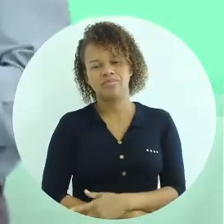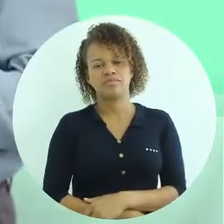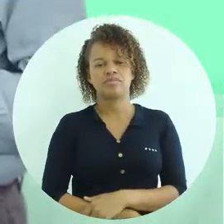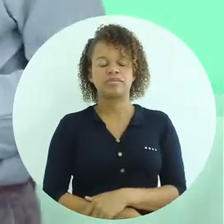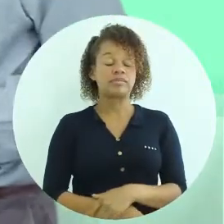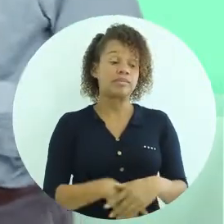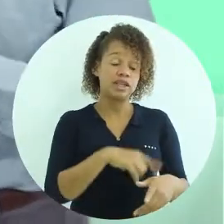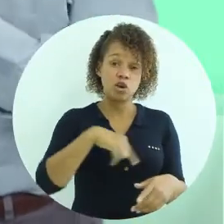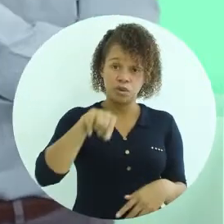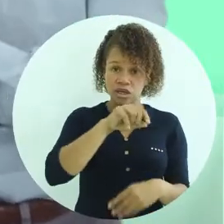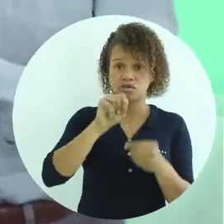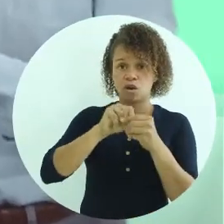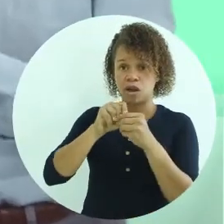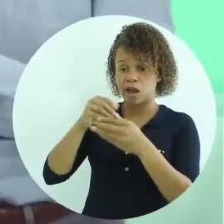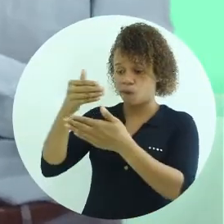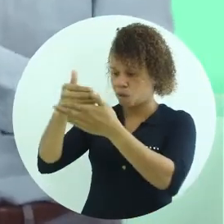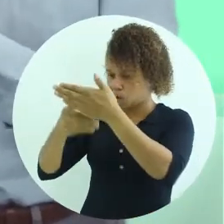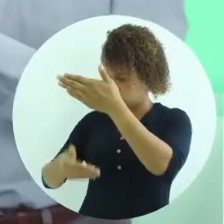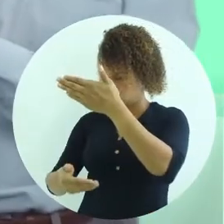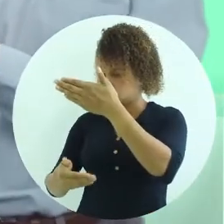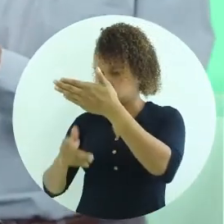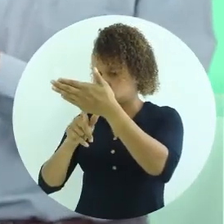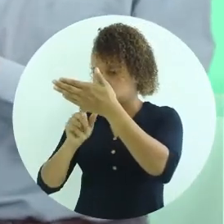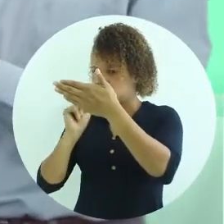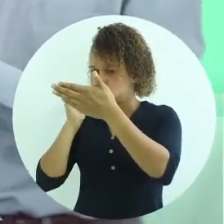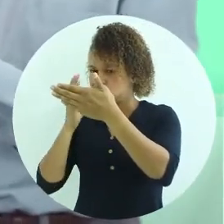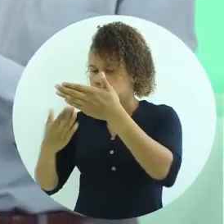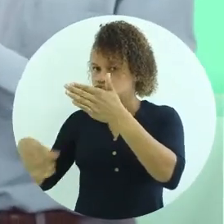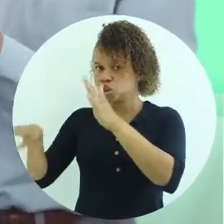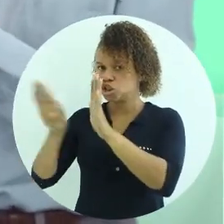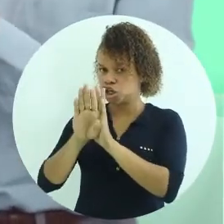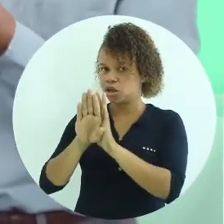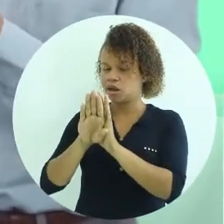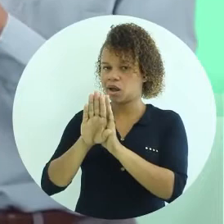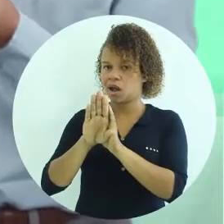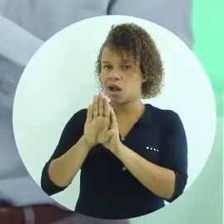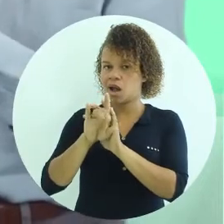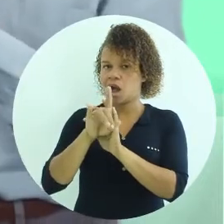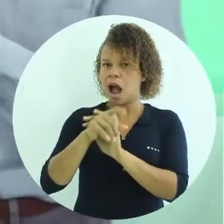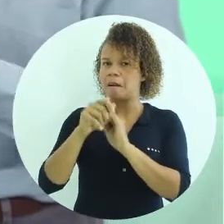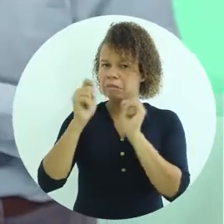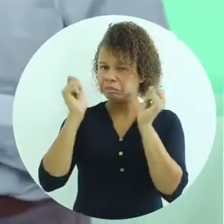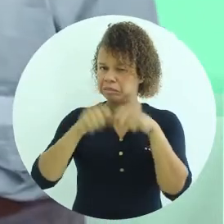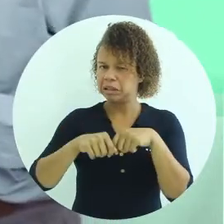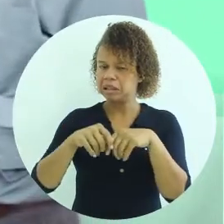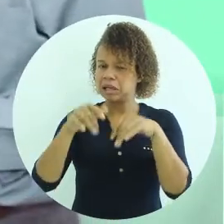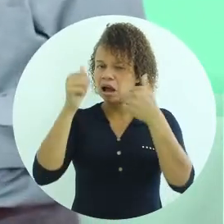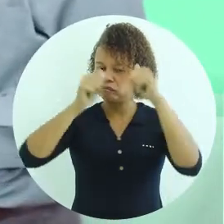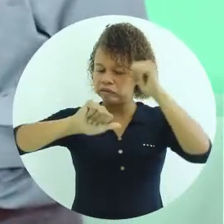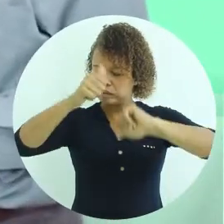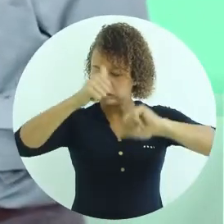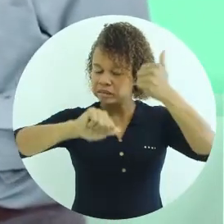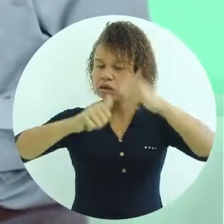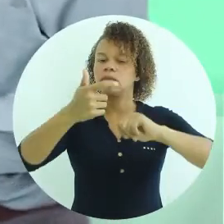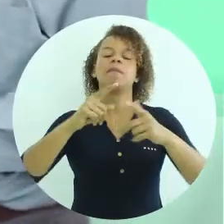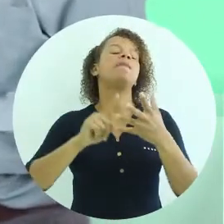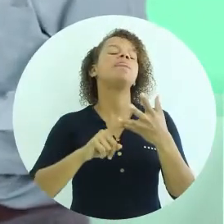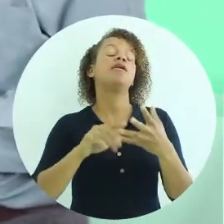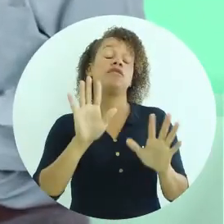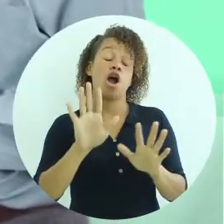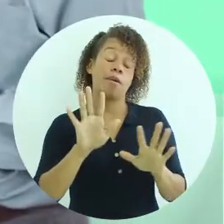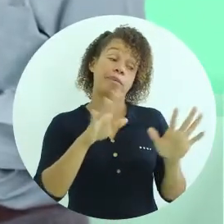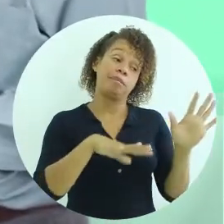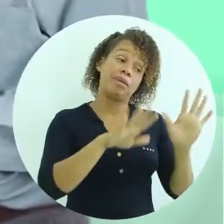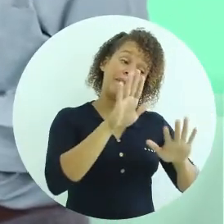isso faz com que você contrate com o câmbio e quando você chega aqui, pode ter essa variação, essa Essa função. questão do câmbio é assim, dependendo do